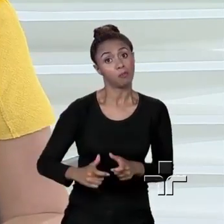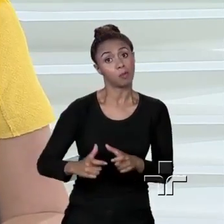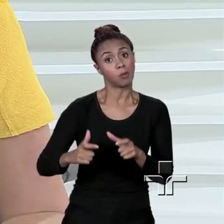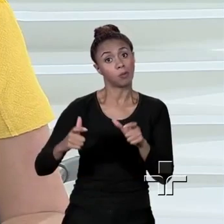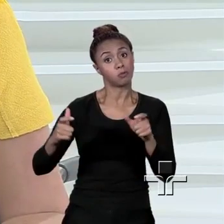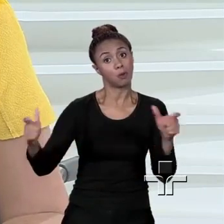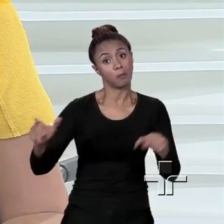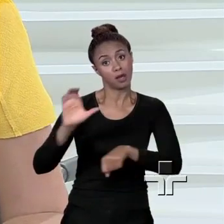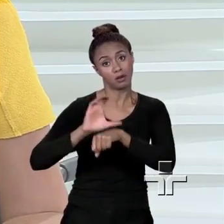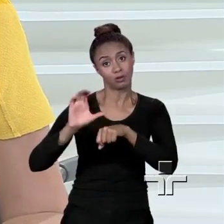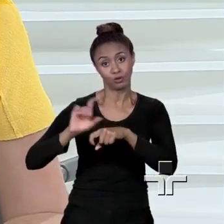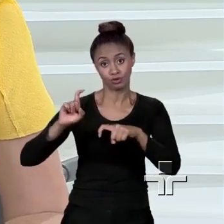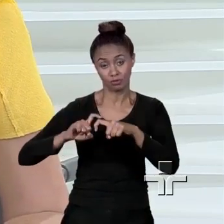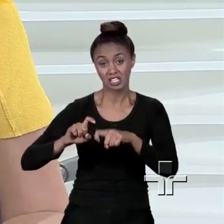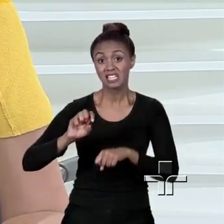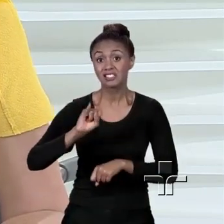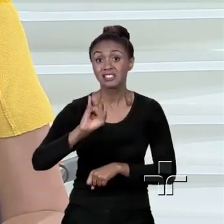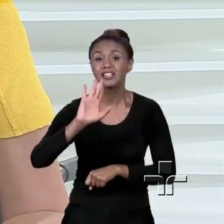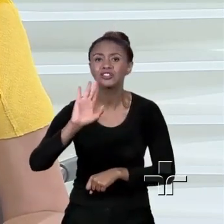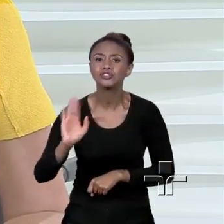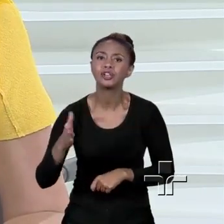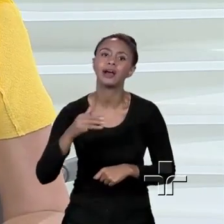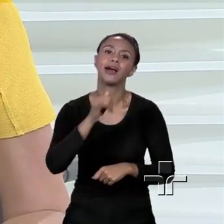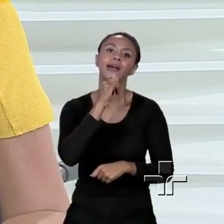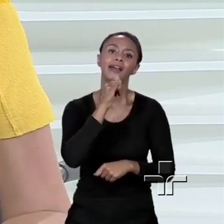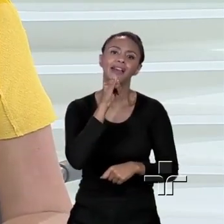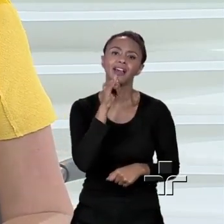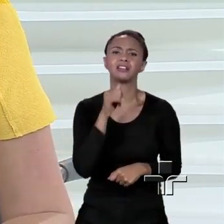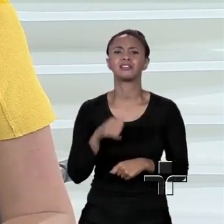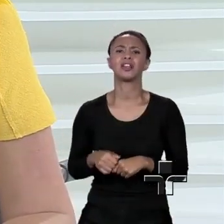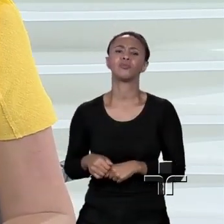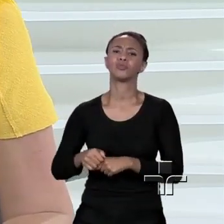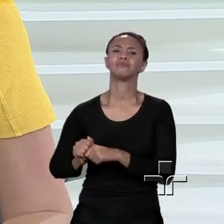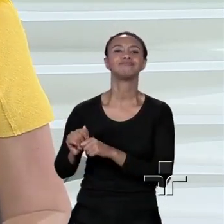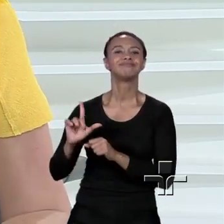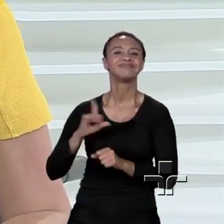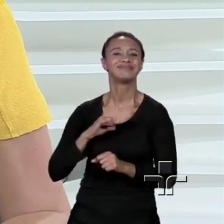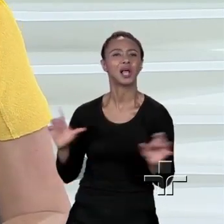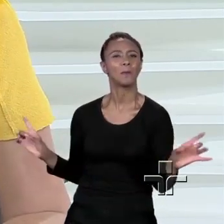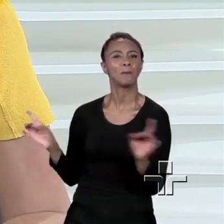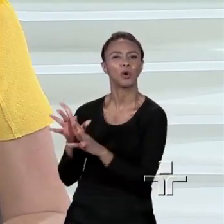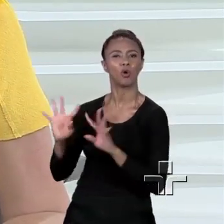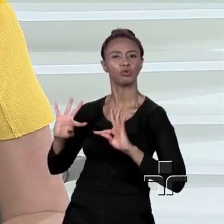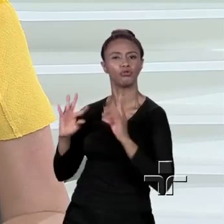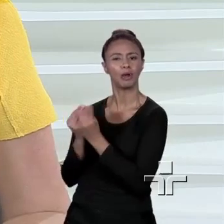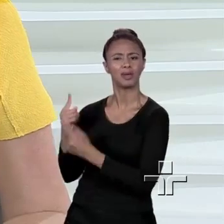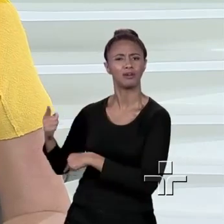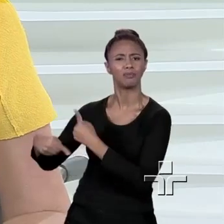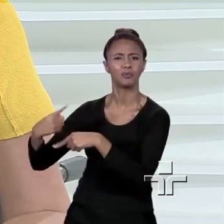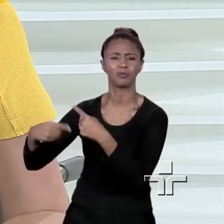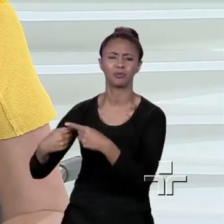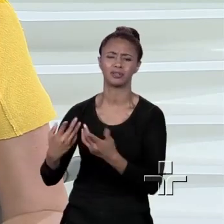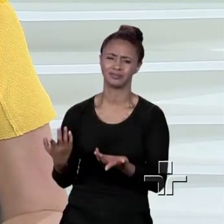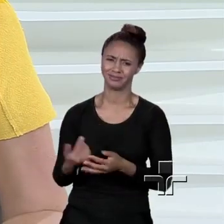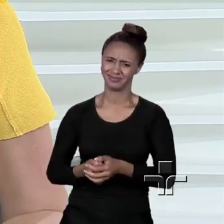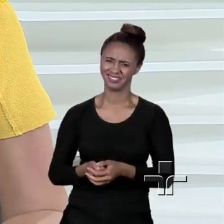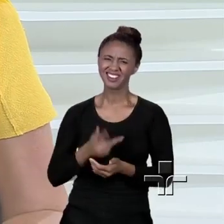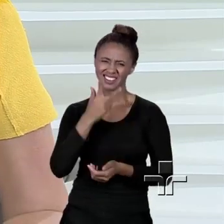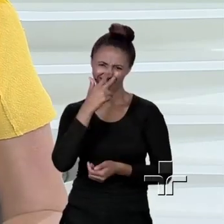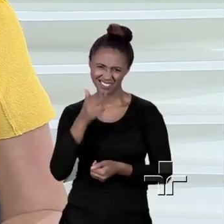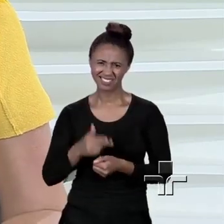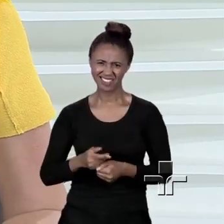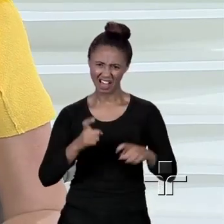quando você pega um médico que já tem a família, que já está estruturado, É muito difícil desse médico pegar e ir embora para